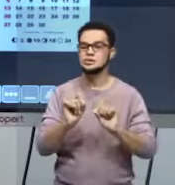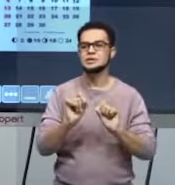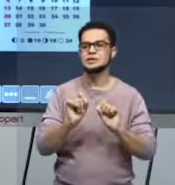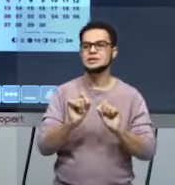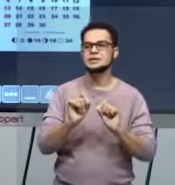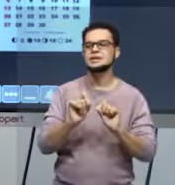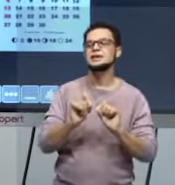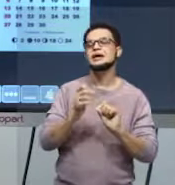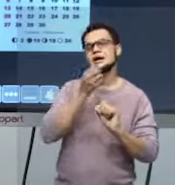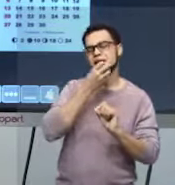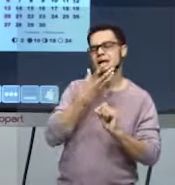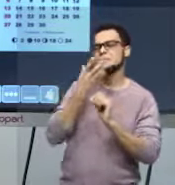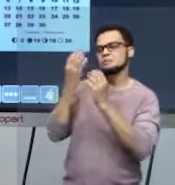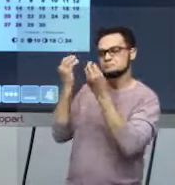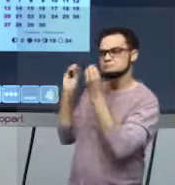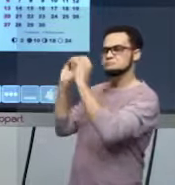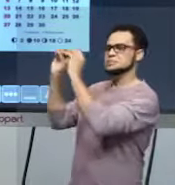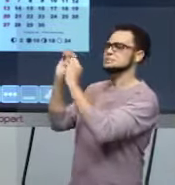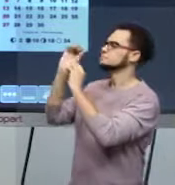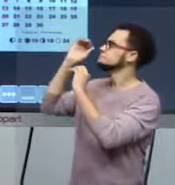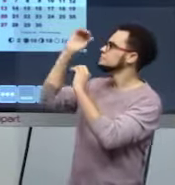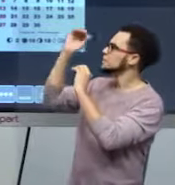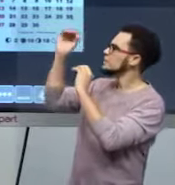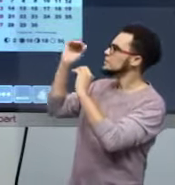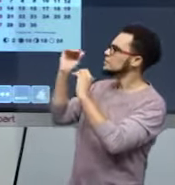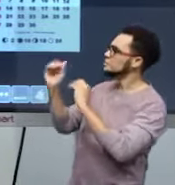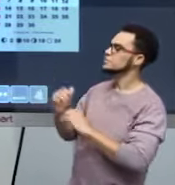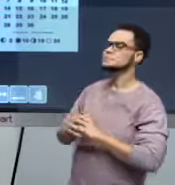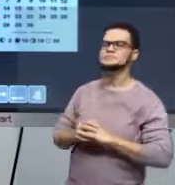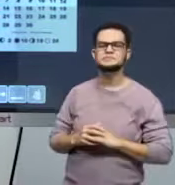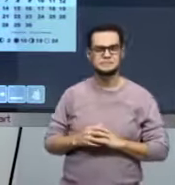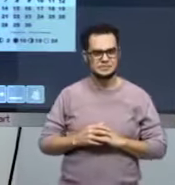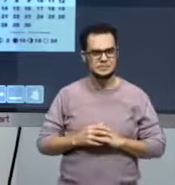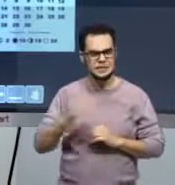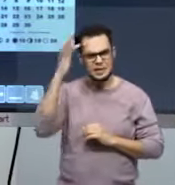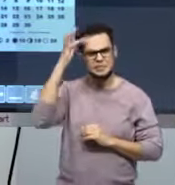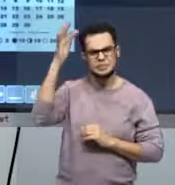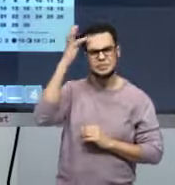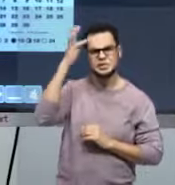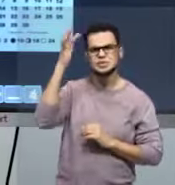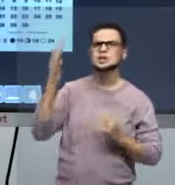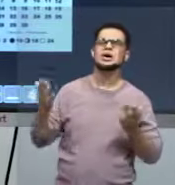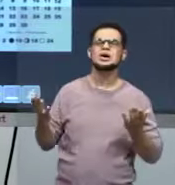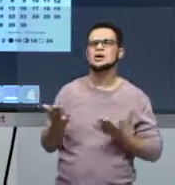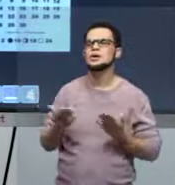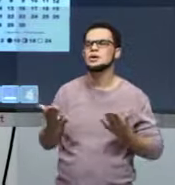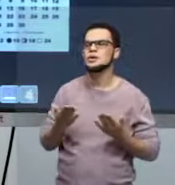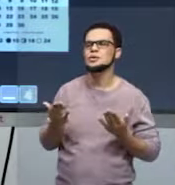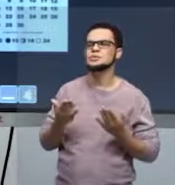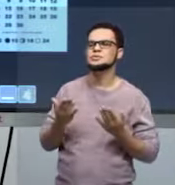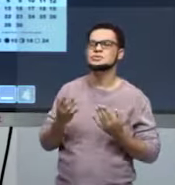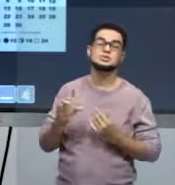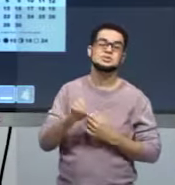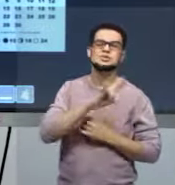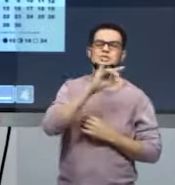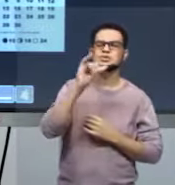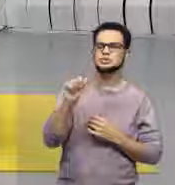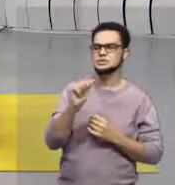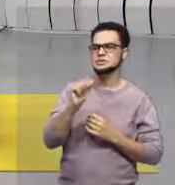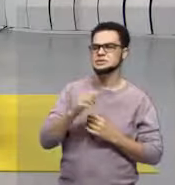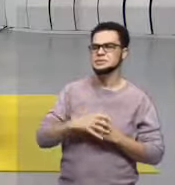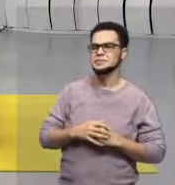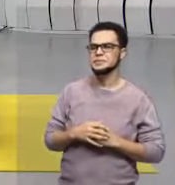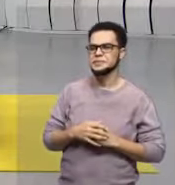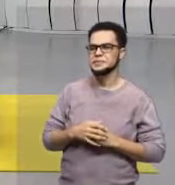Anotem no calendário. Por exemplo, faz de conta, né, que hoje seja o dia, nós estamos